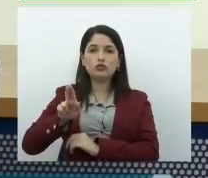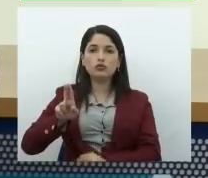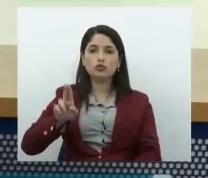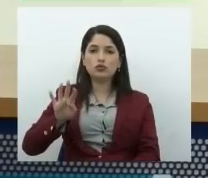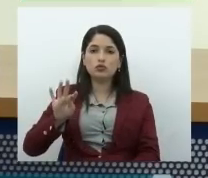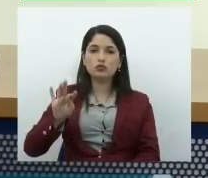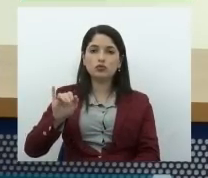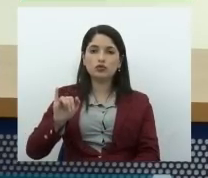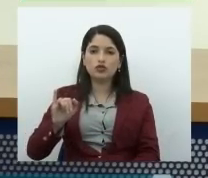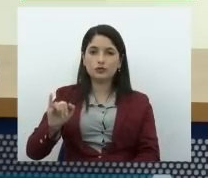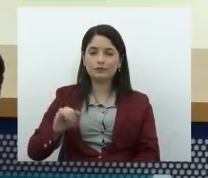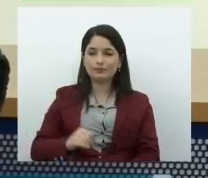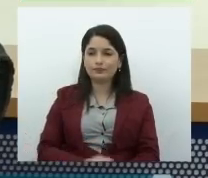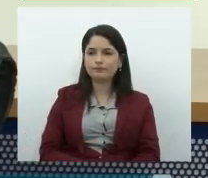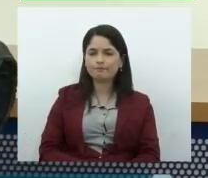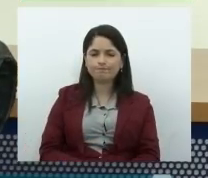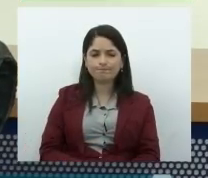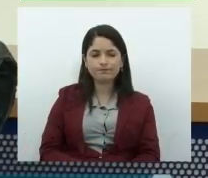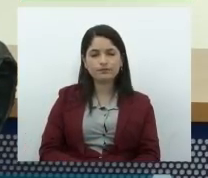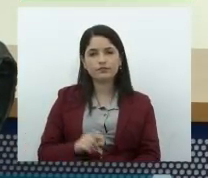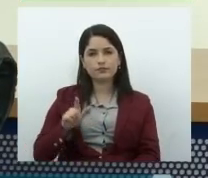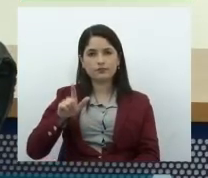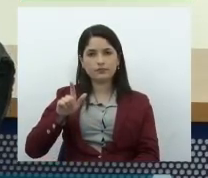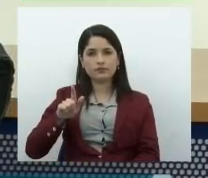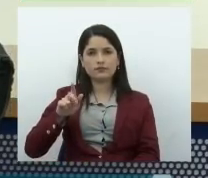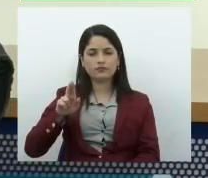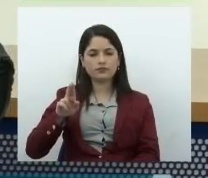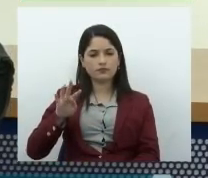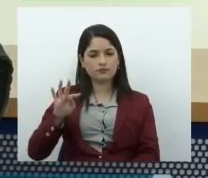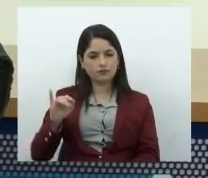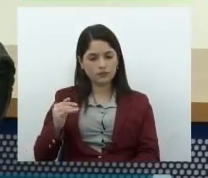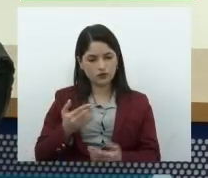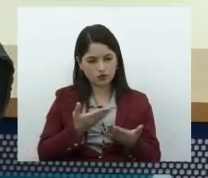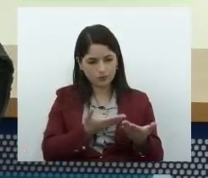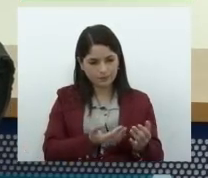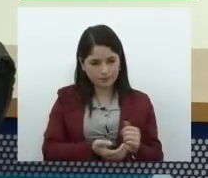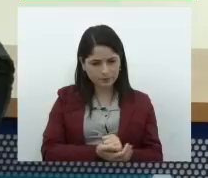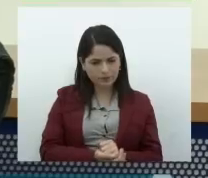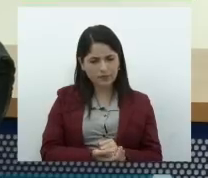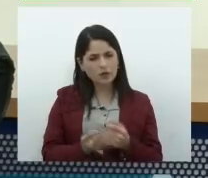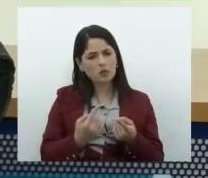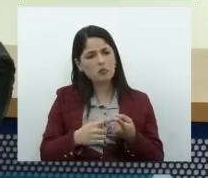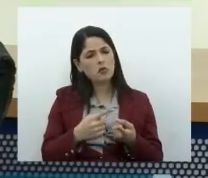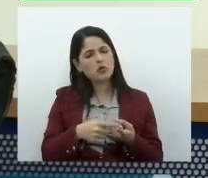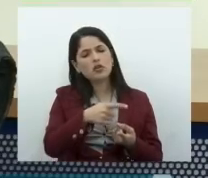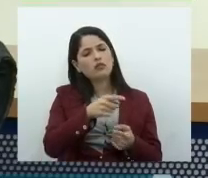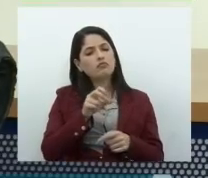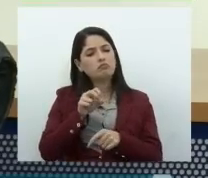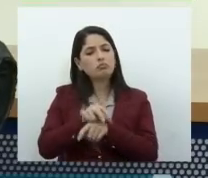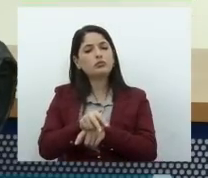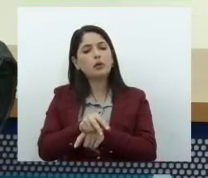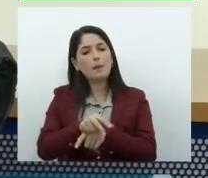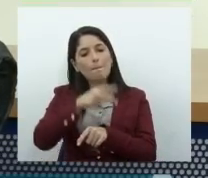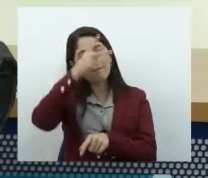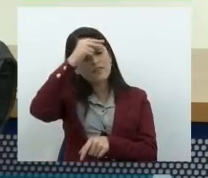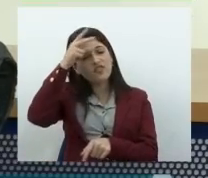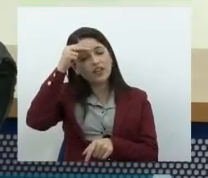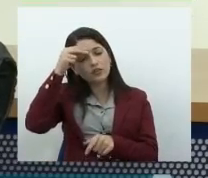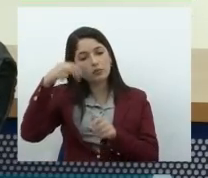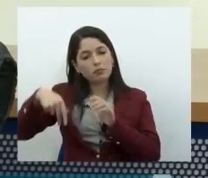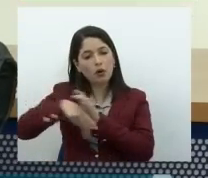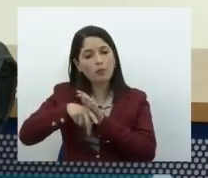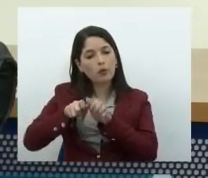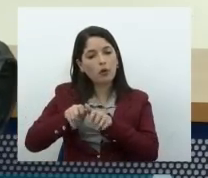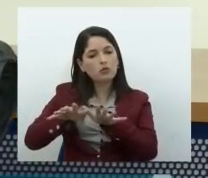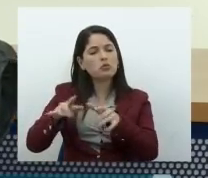candidato. Candidato Guti, por que o senhor quer ser prefeito de Guarulhos? Candidato